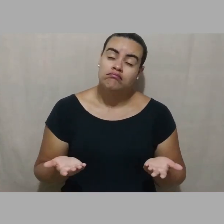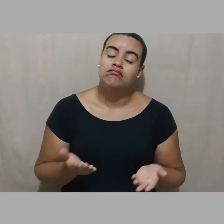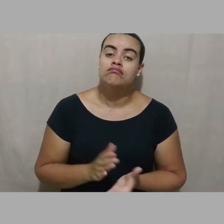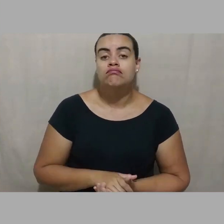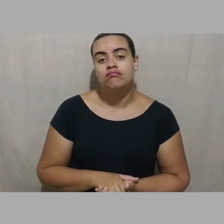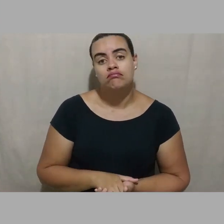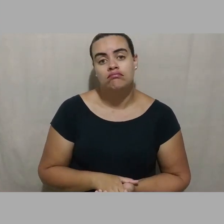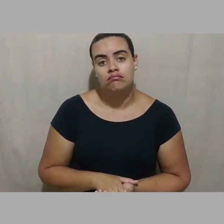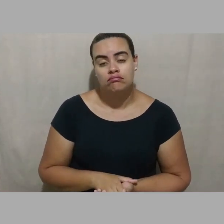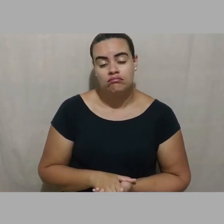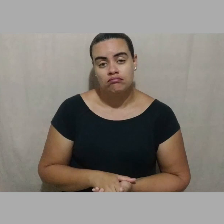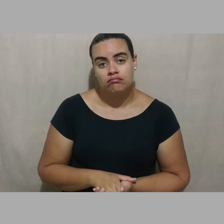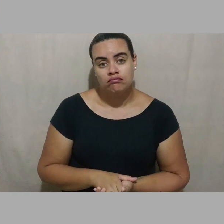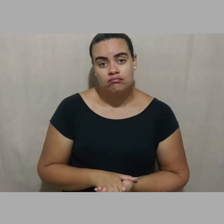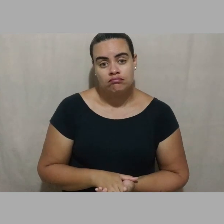bem...